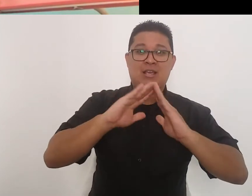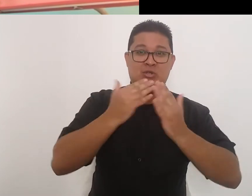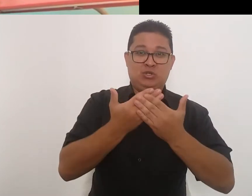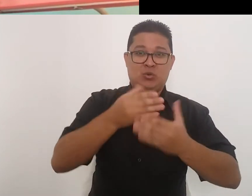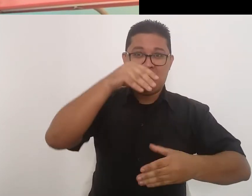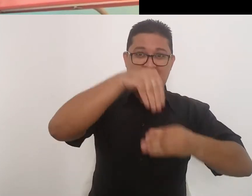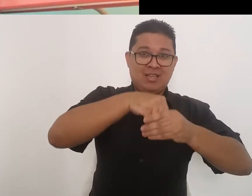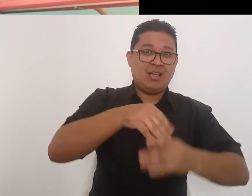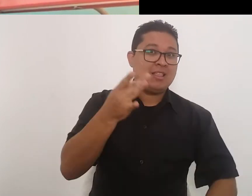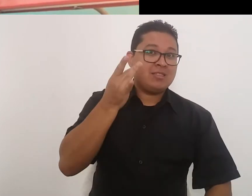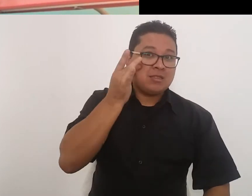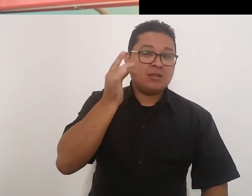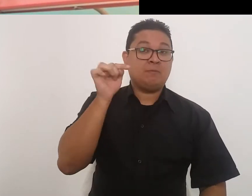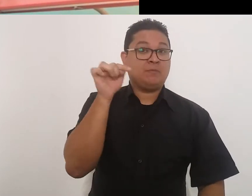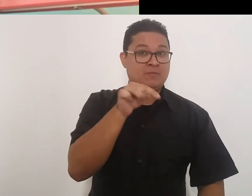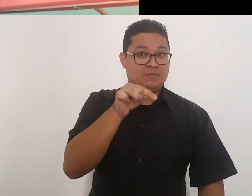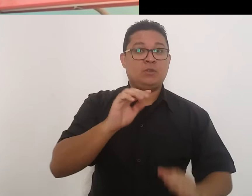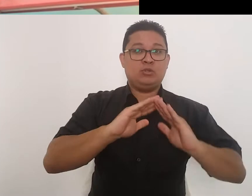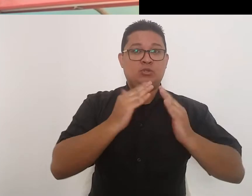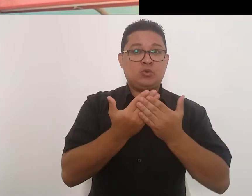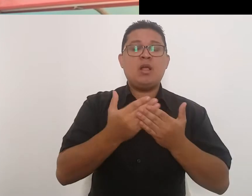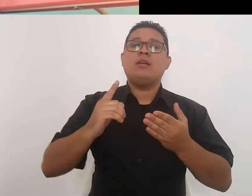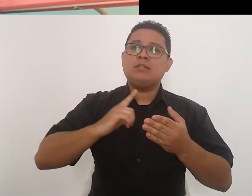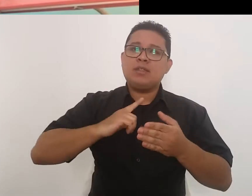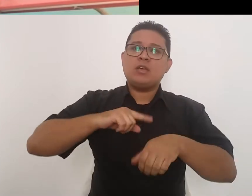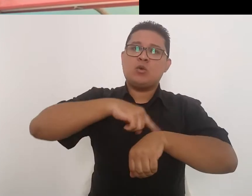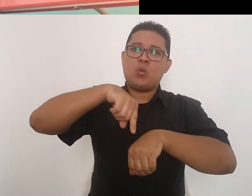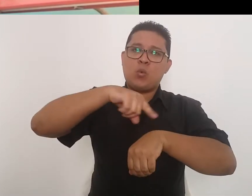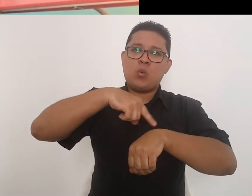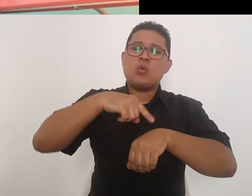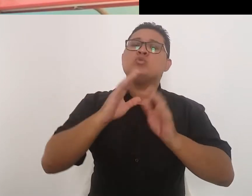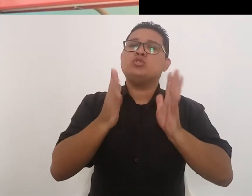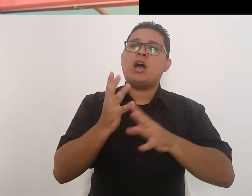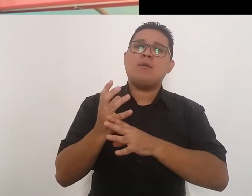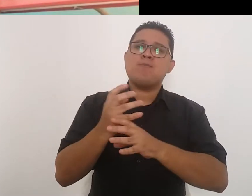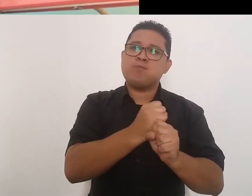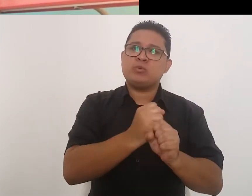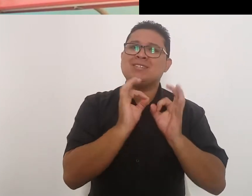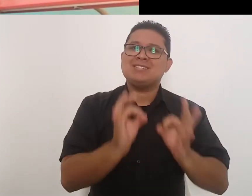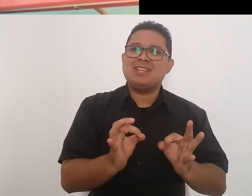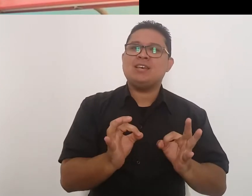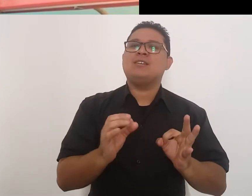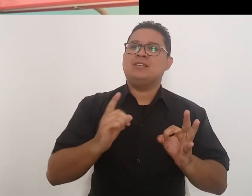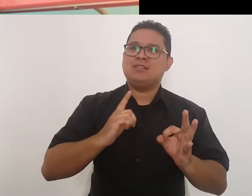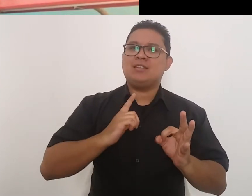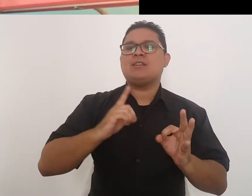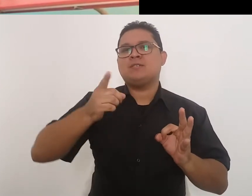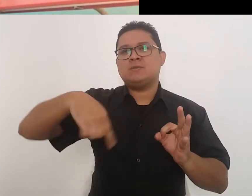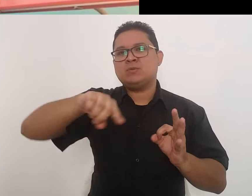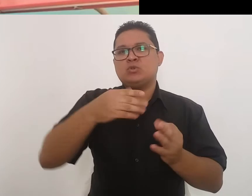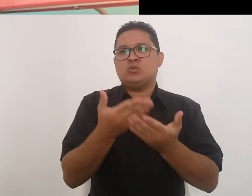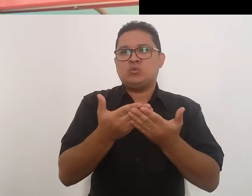um modelo presencial, nós temos ali muitas horas do dia, né? Geralmente os técnicos,